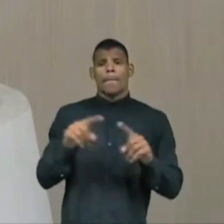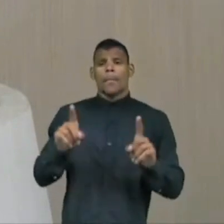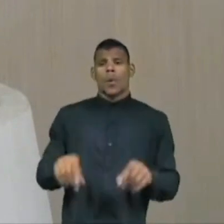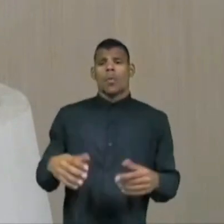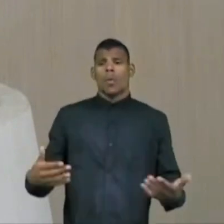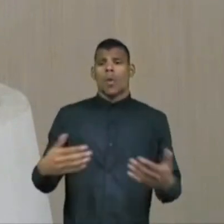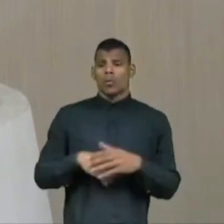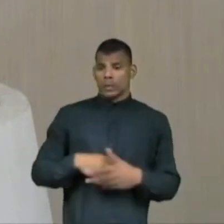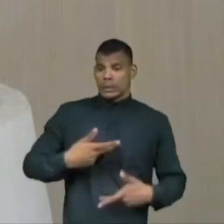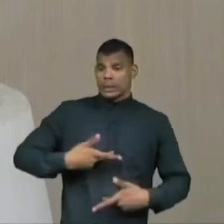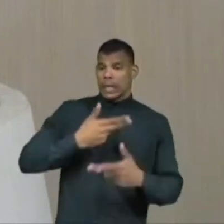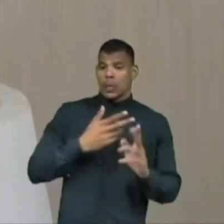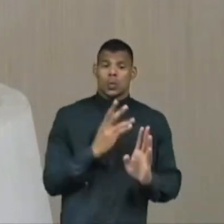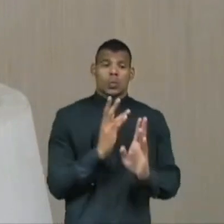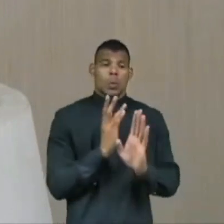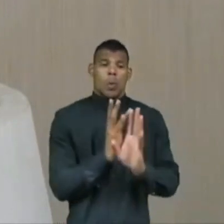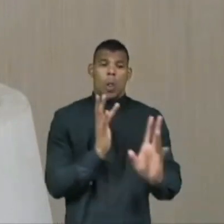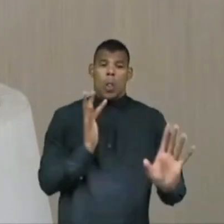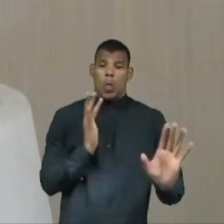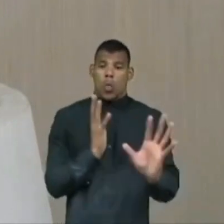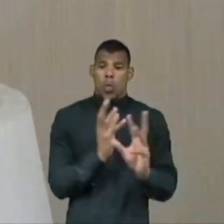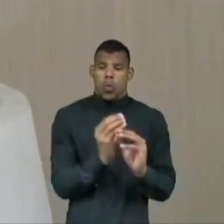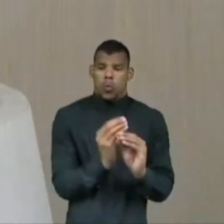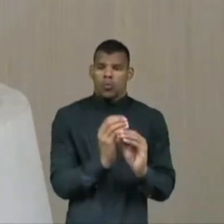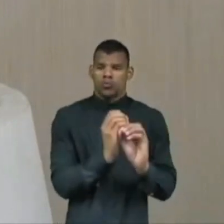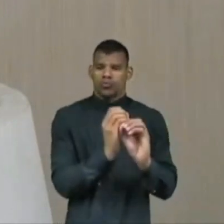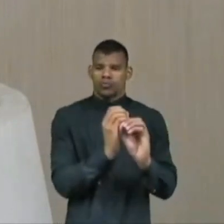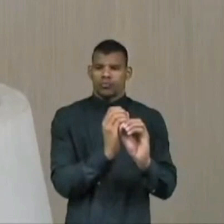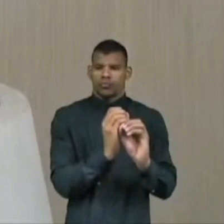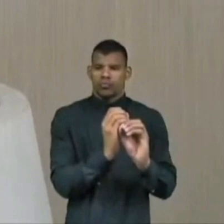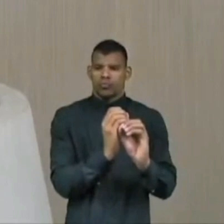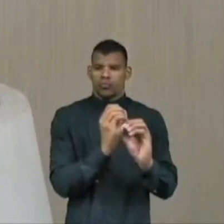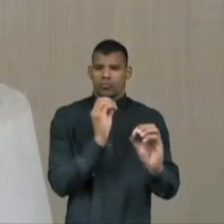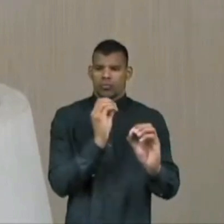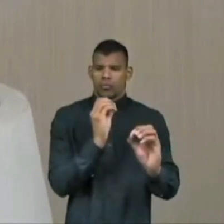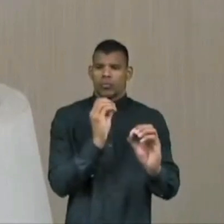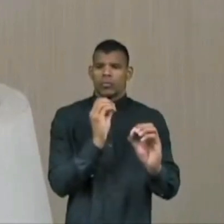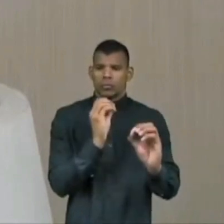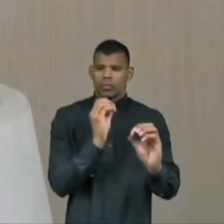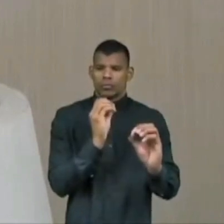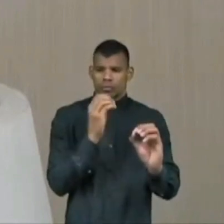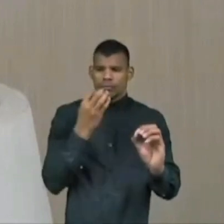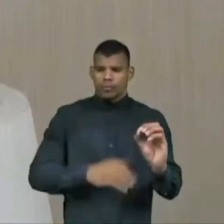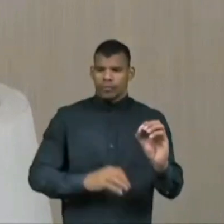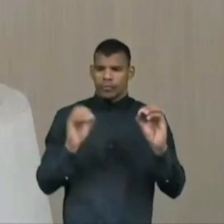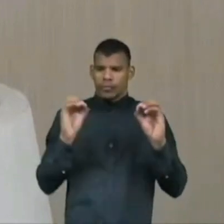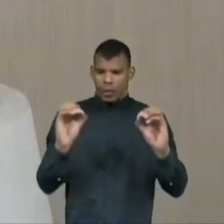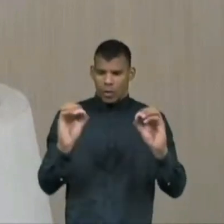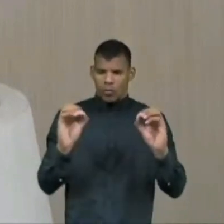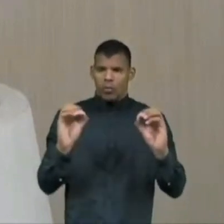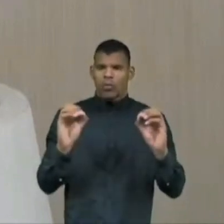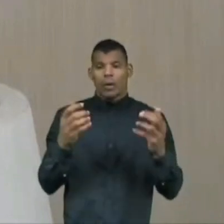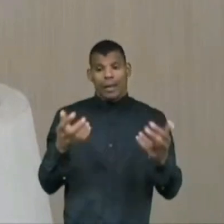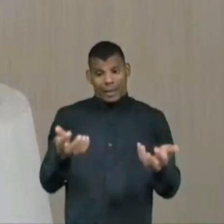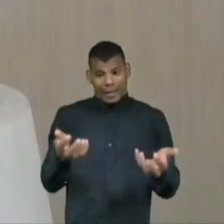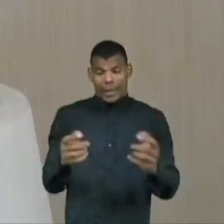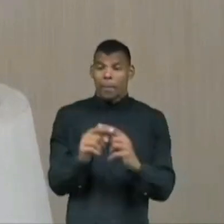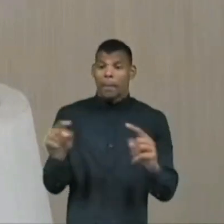das cirurgias eletivas do nosso estado. Mas pasmem a informação que eu